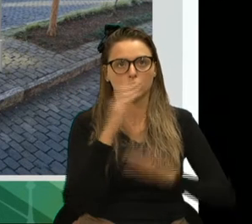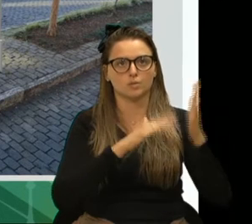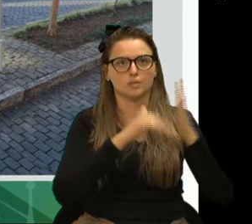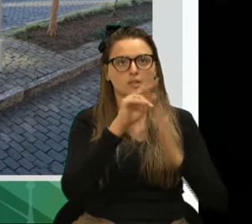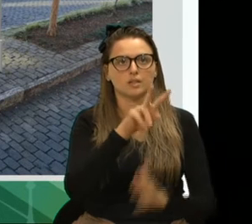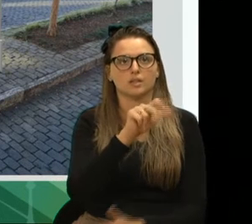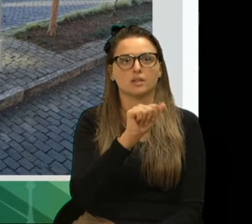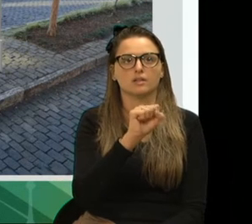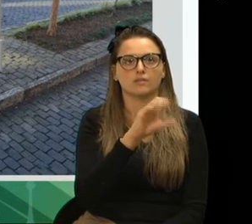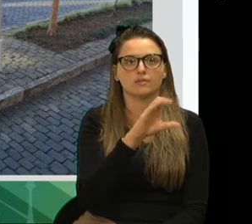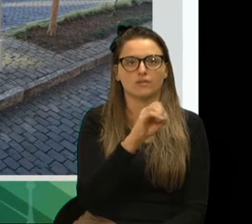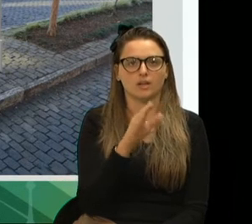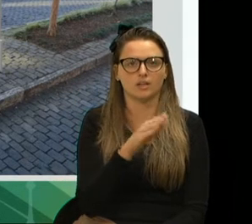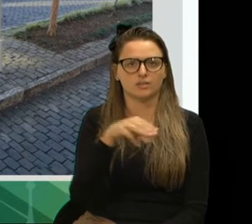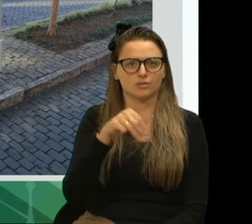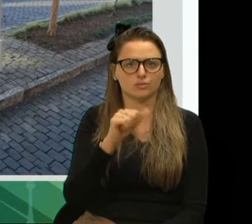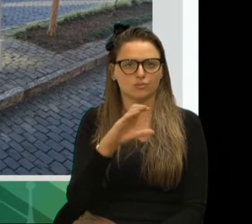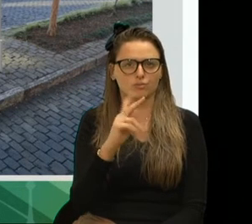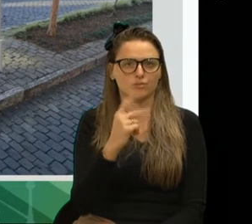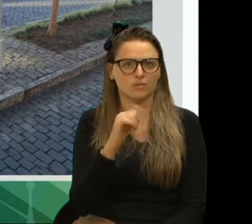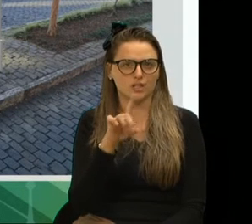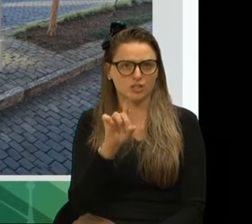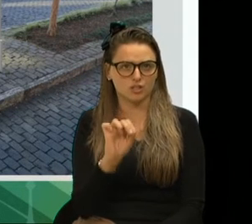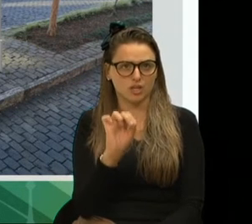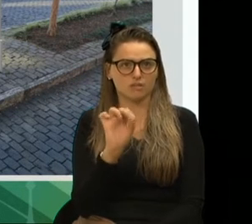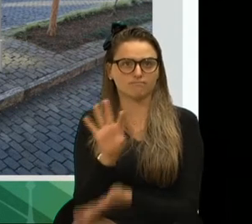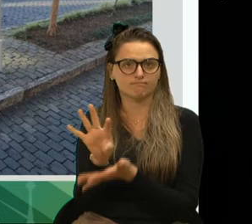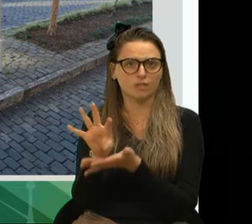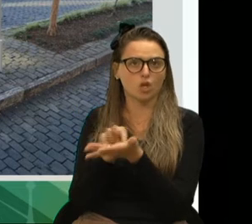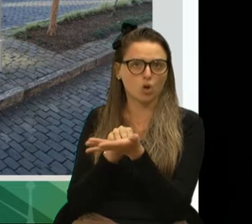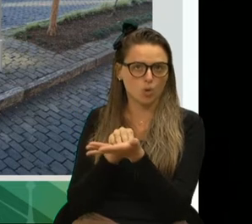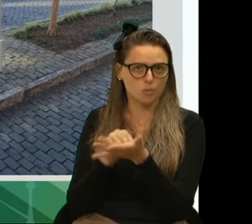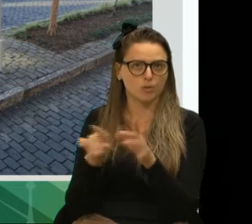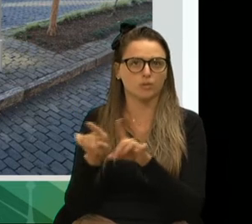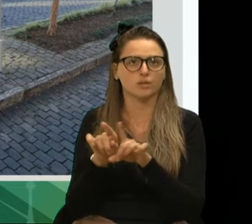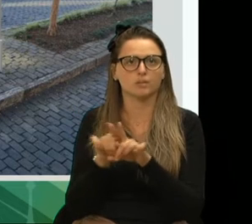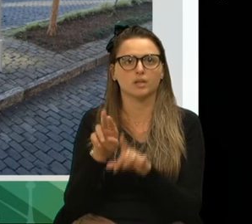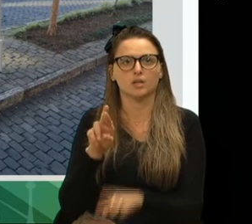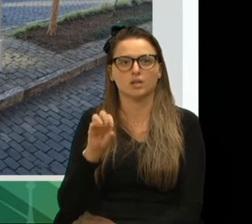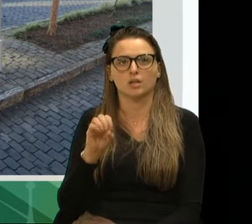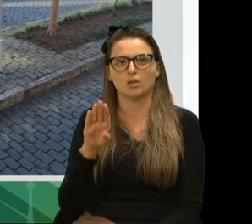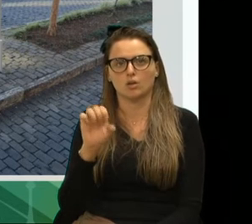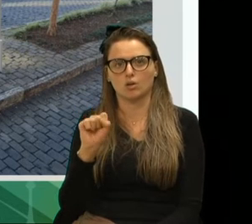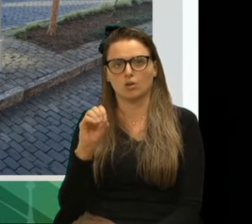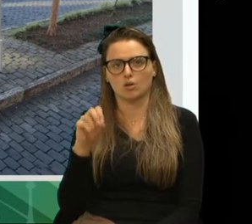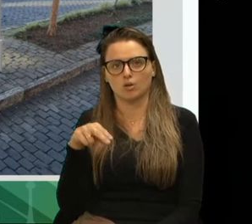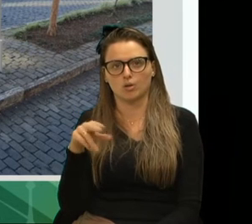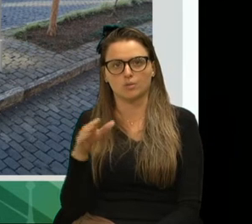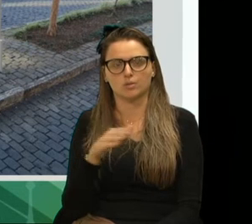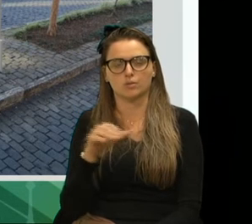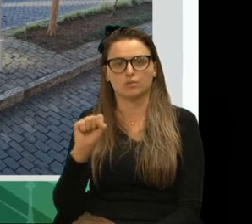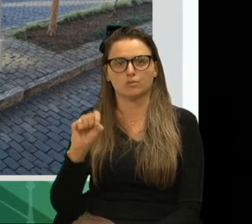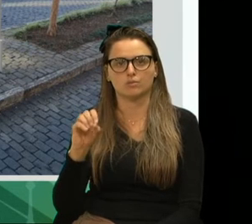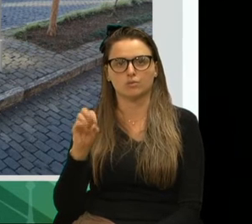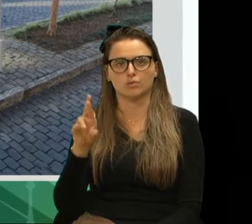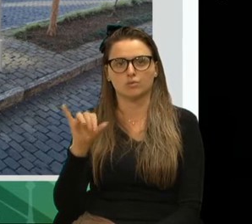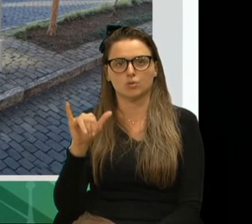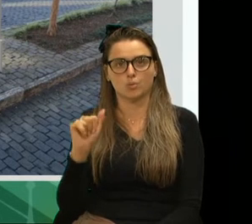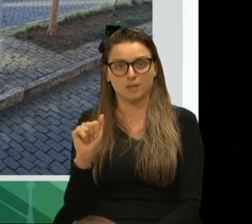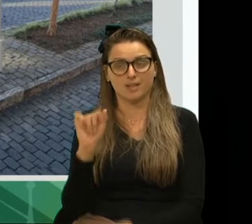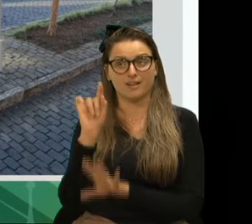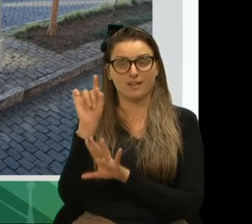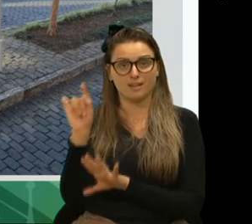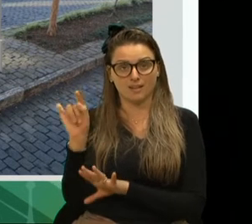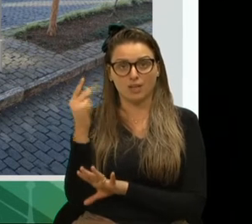Vasco Machado, né, que se inspirou muito no Robson Sobreira, né, que foi um artista uruguaio que